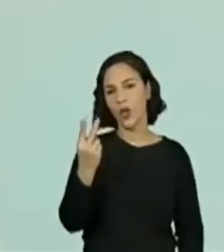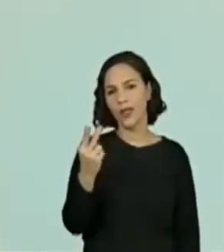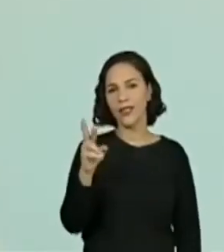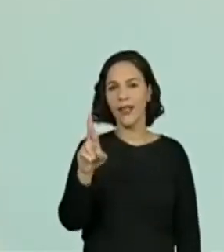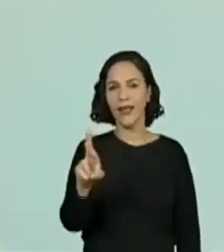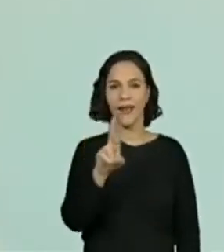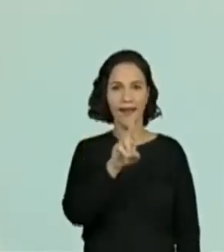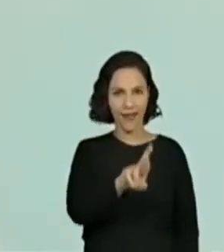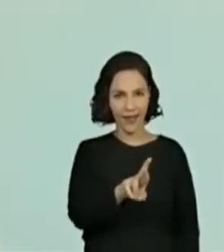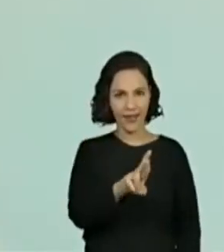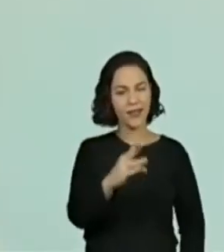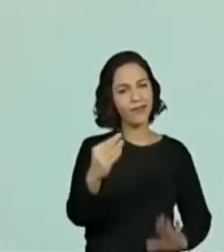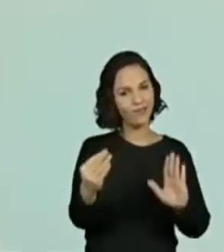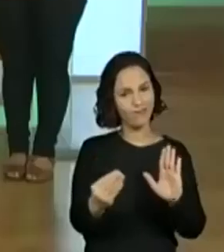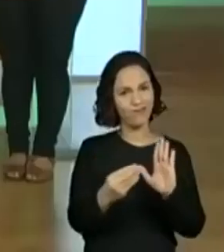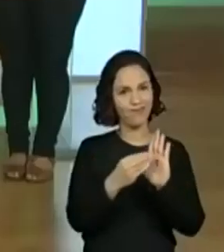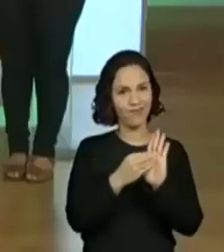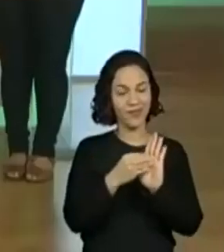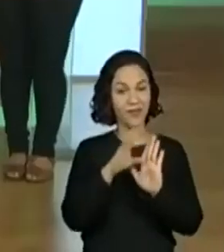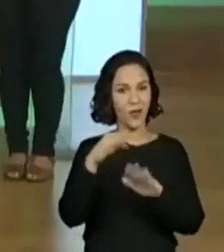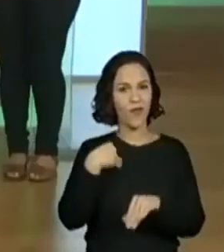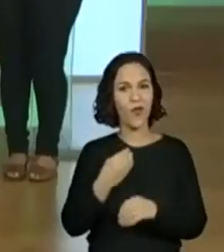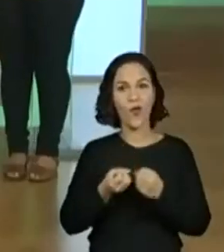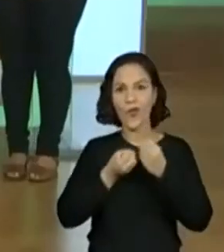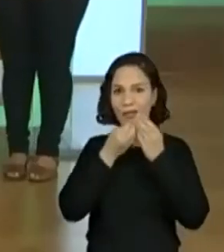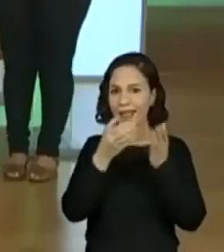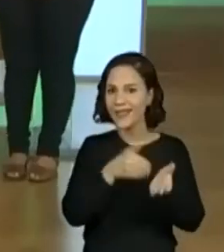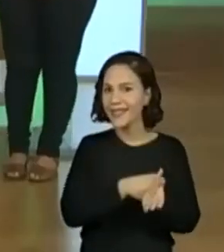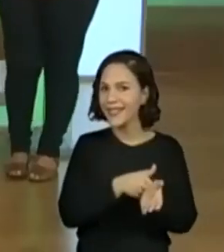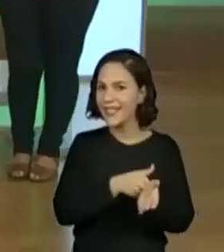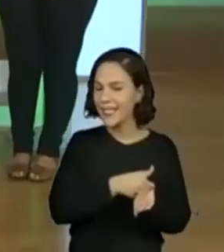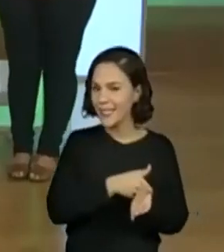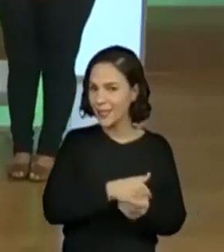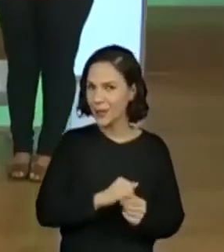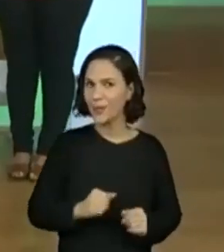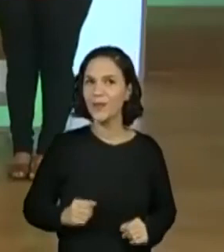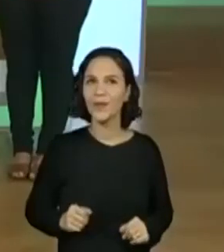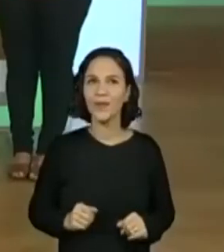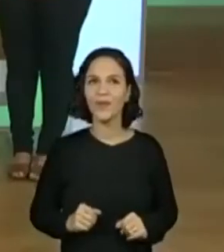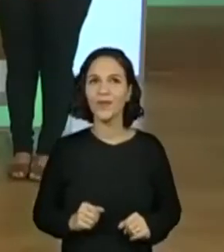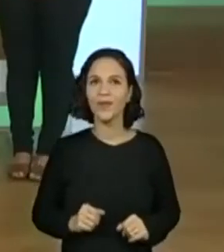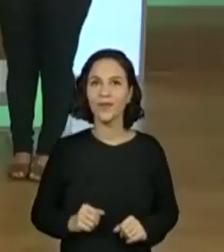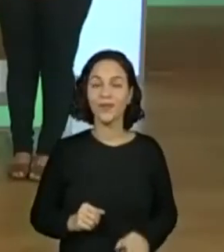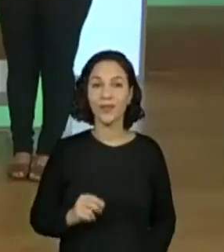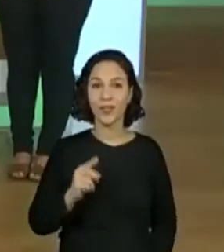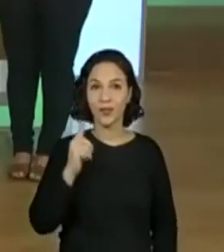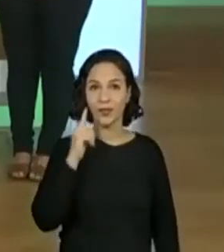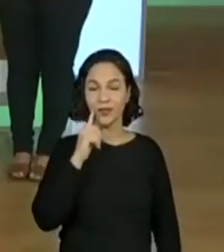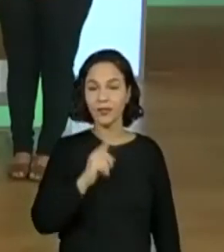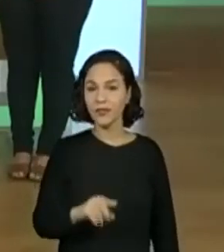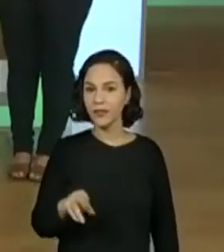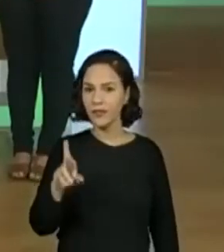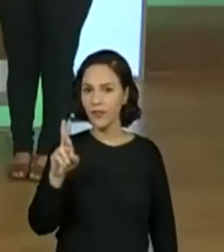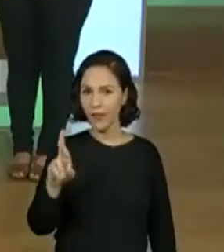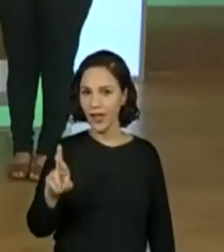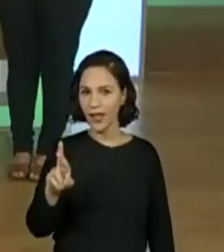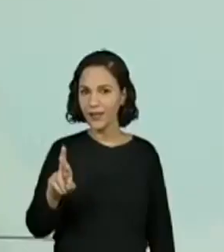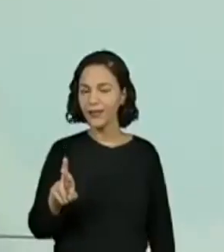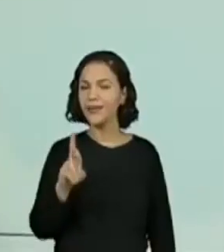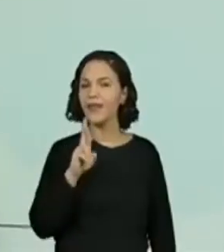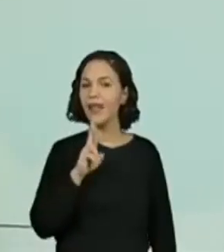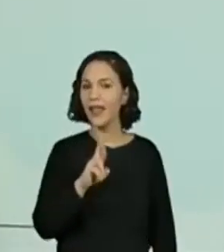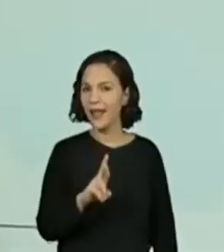outro e. Mas aí eu vou contar um segredo para eles nesse momento, professora. Ó. Escorregador precisa...